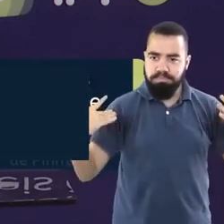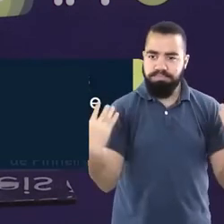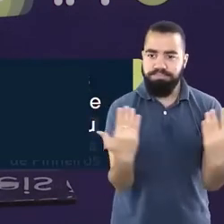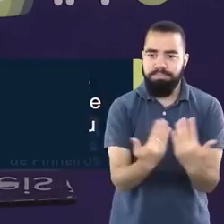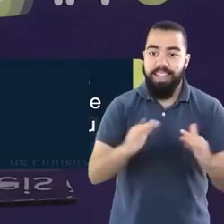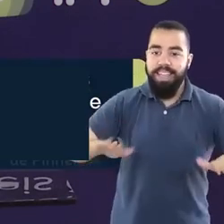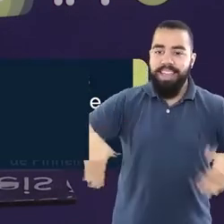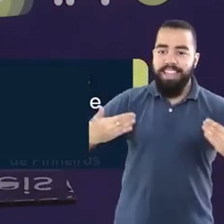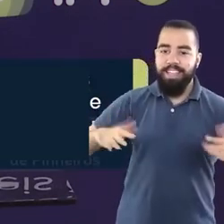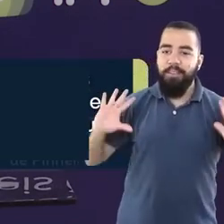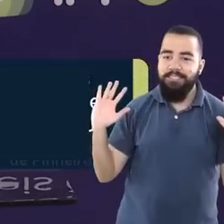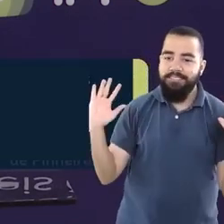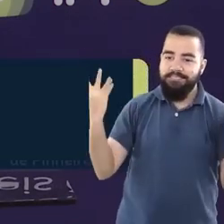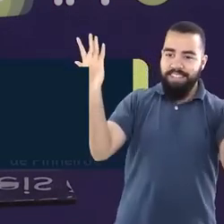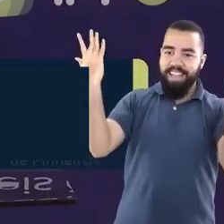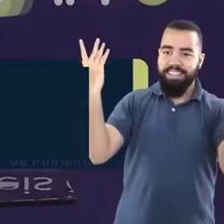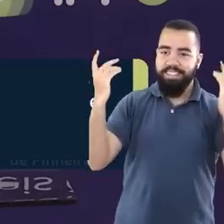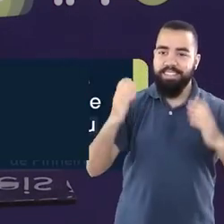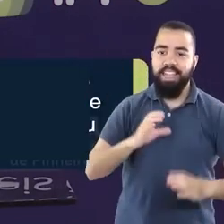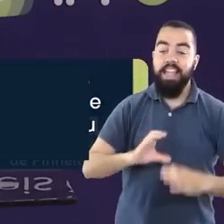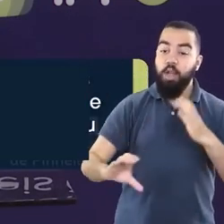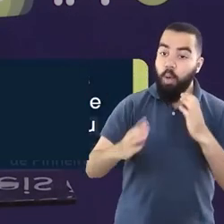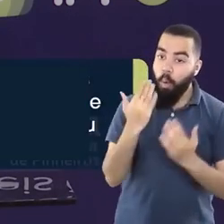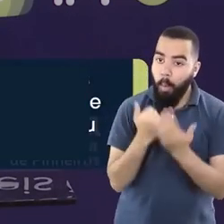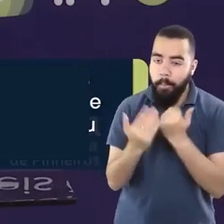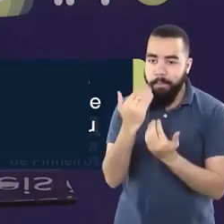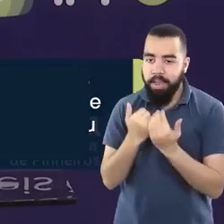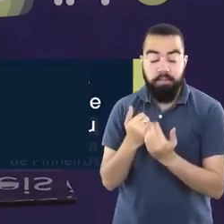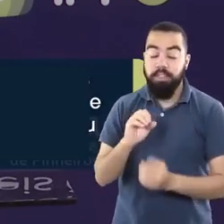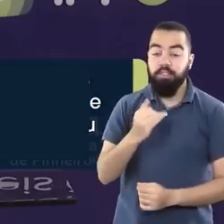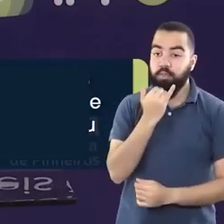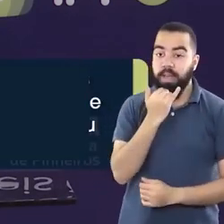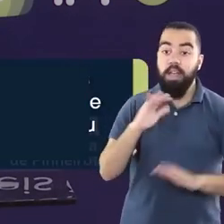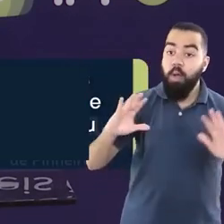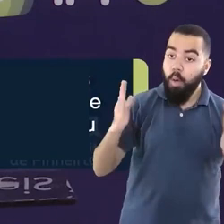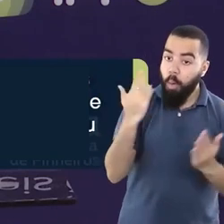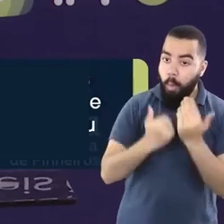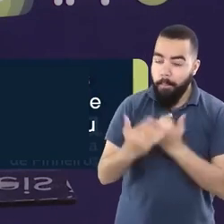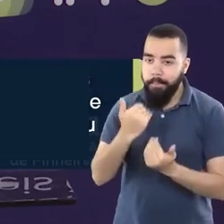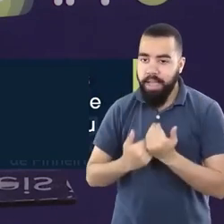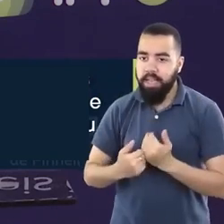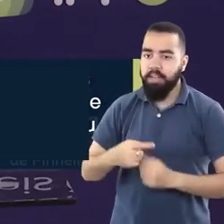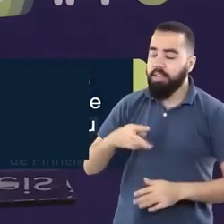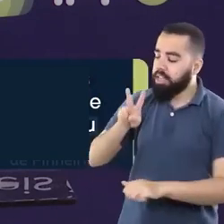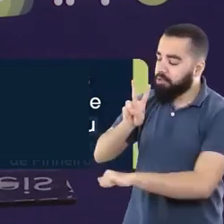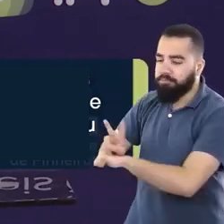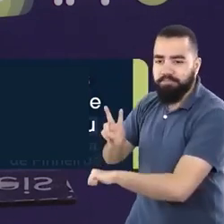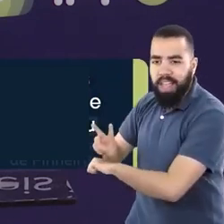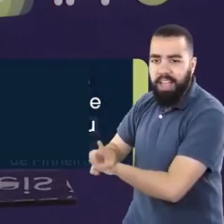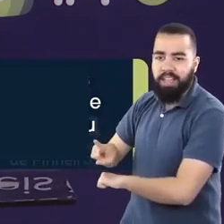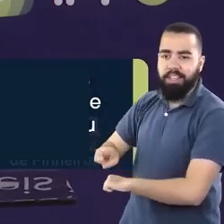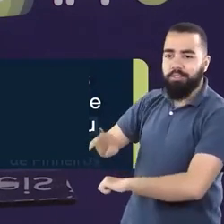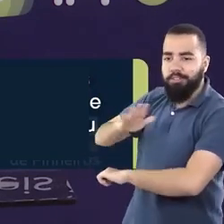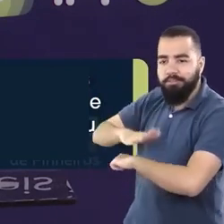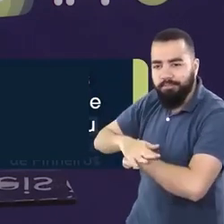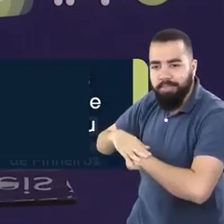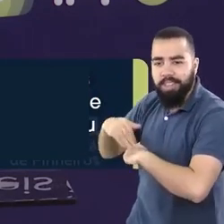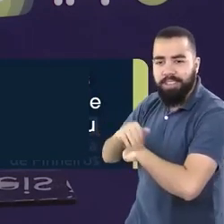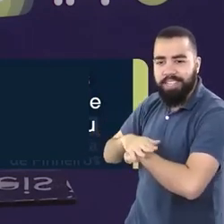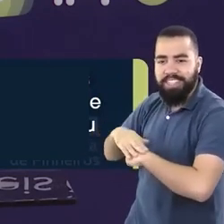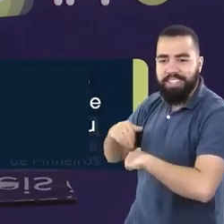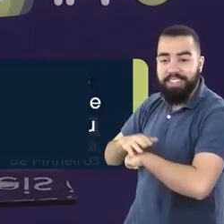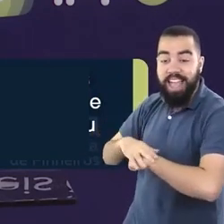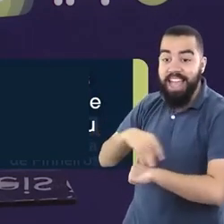com ele em sua casa, e se condoeram dele, e o consolaram de todo o mal que o Senhor lhe havia enviado. Cada um lhe